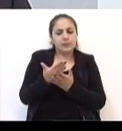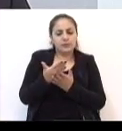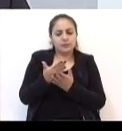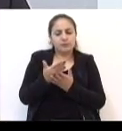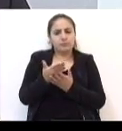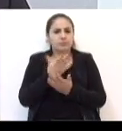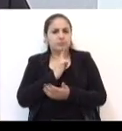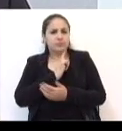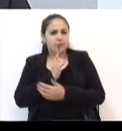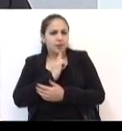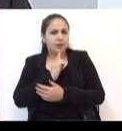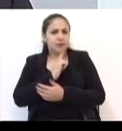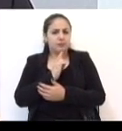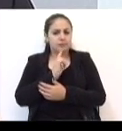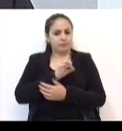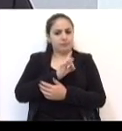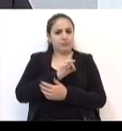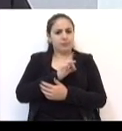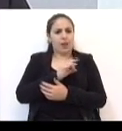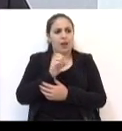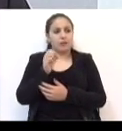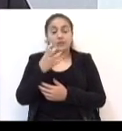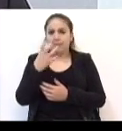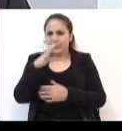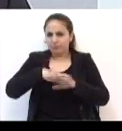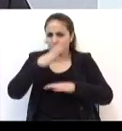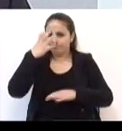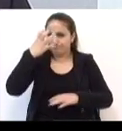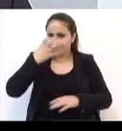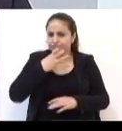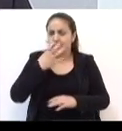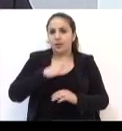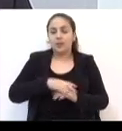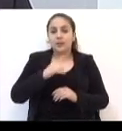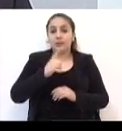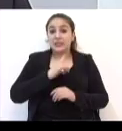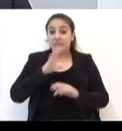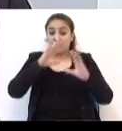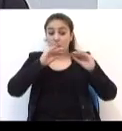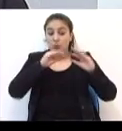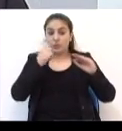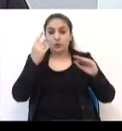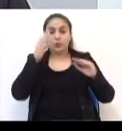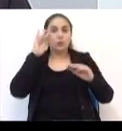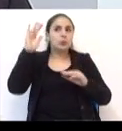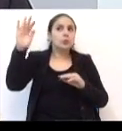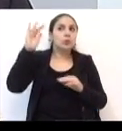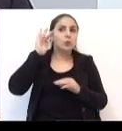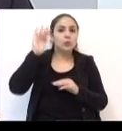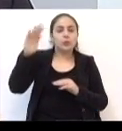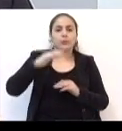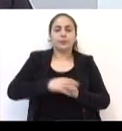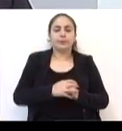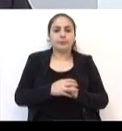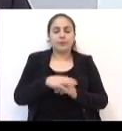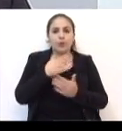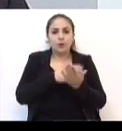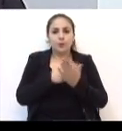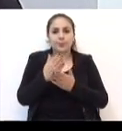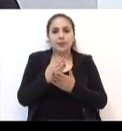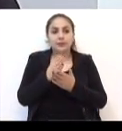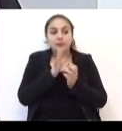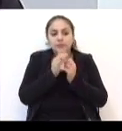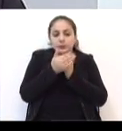a ter atitudes agressivas, começa a ter de noite sonhos, começa a